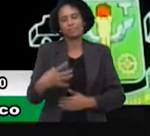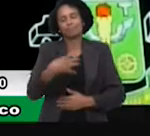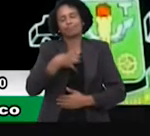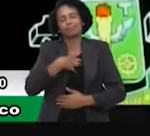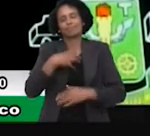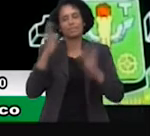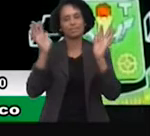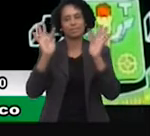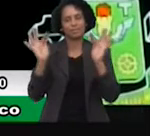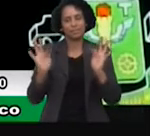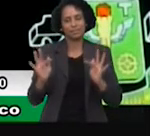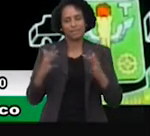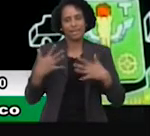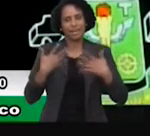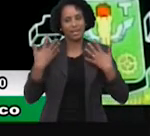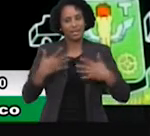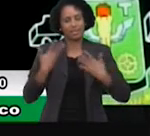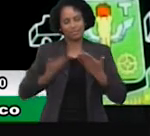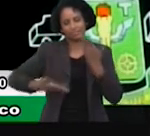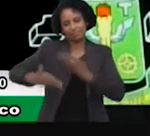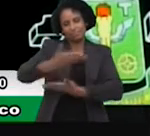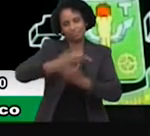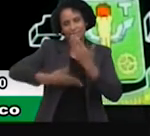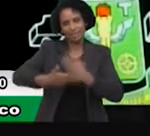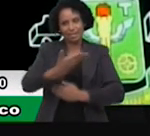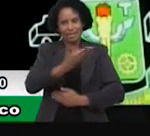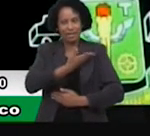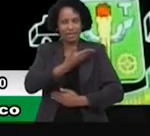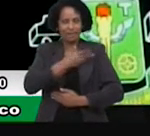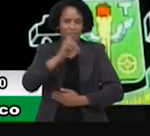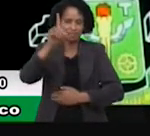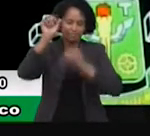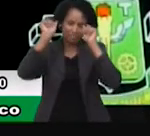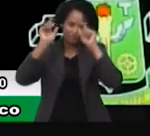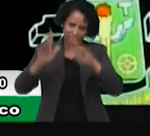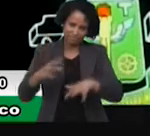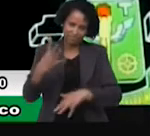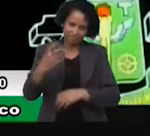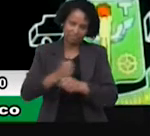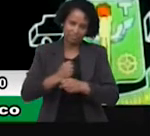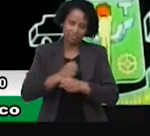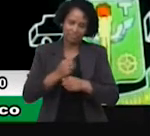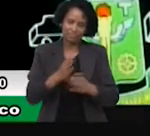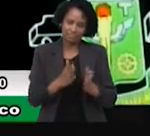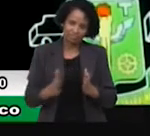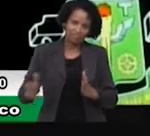compartilhar da sua amizade e dizer que Deus te abençoe na sua caminhada. Vereador Tinha.